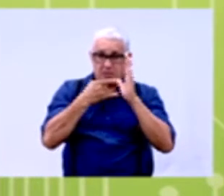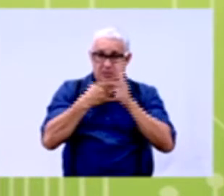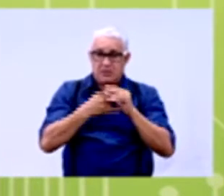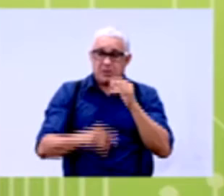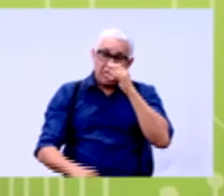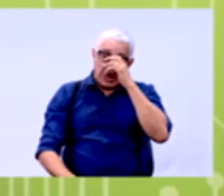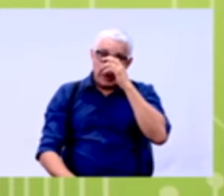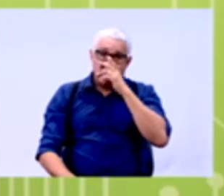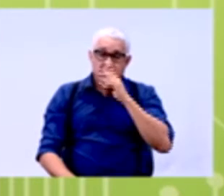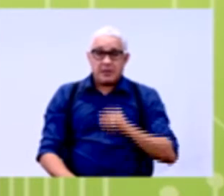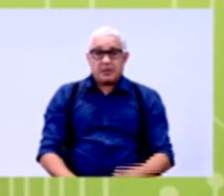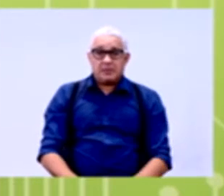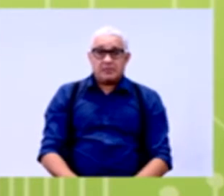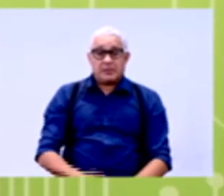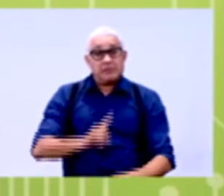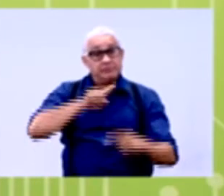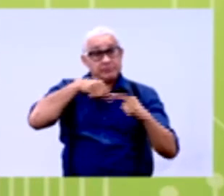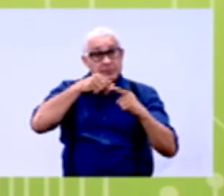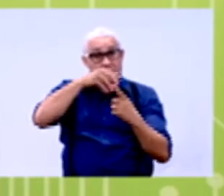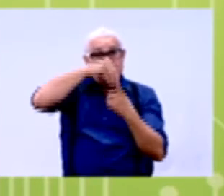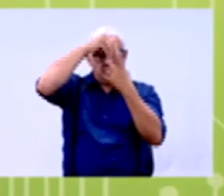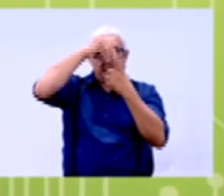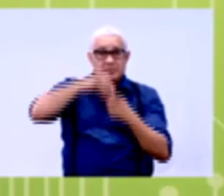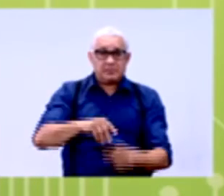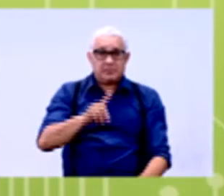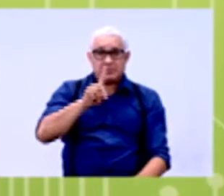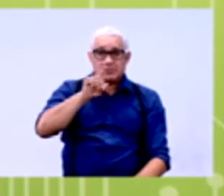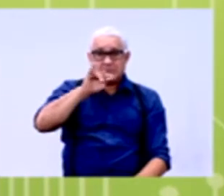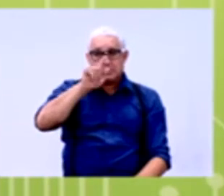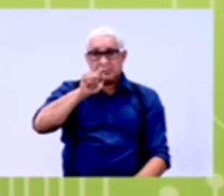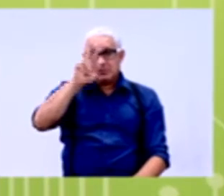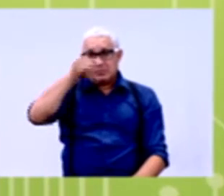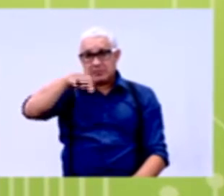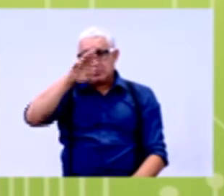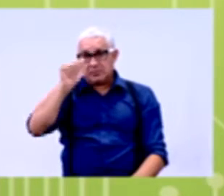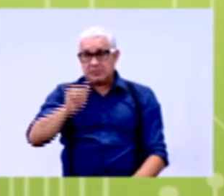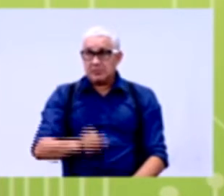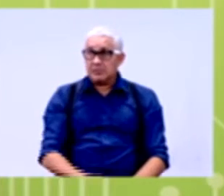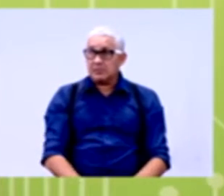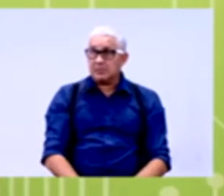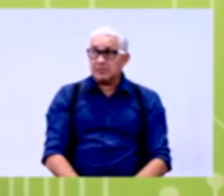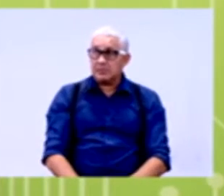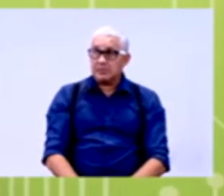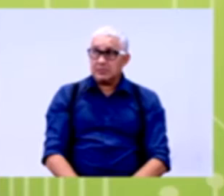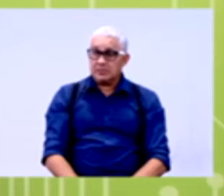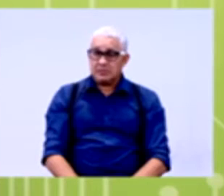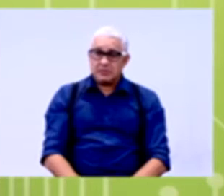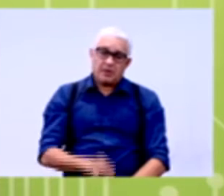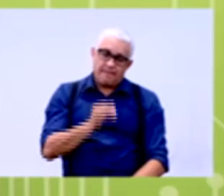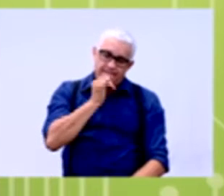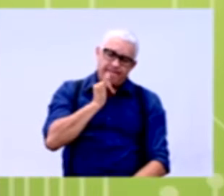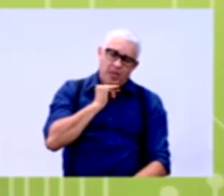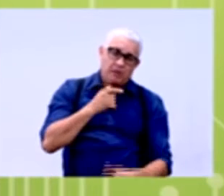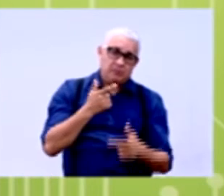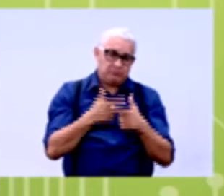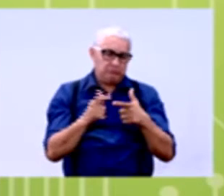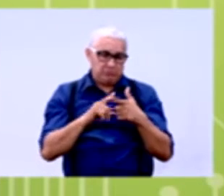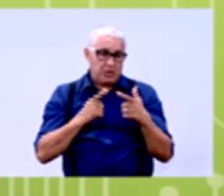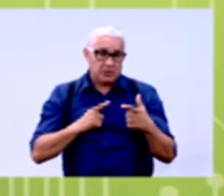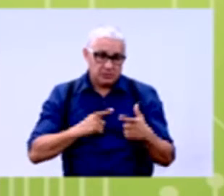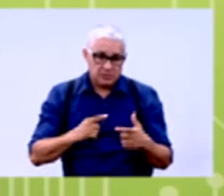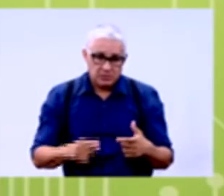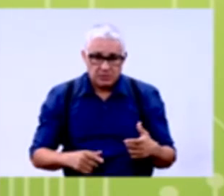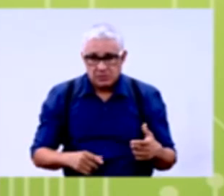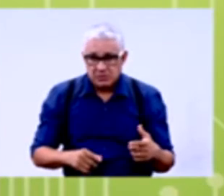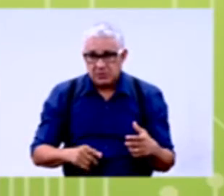então, esse aí é o objetivo principal. O diagrama ficar, digamos, com um problema ou outro na